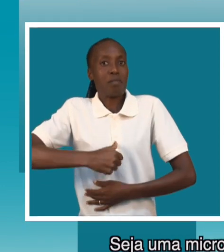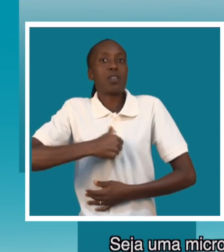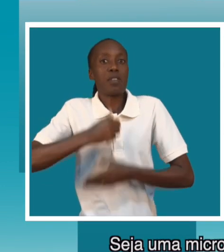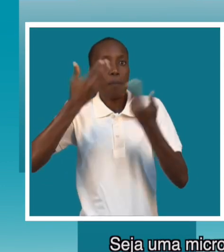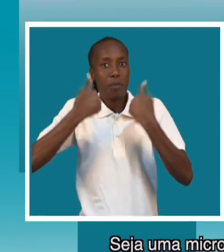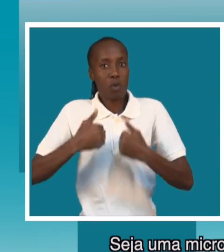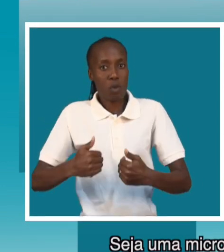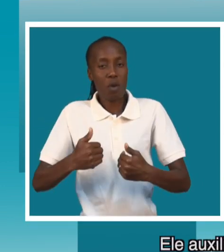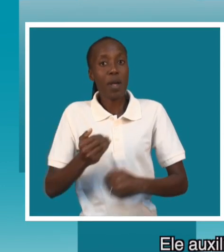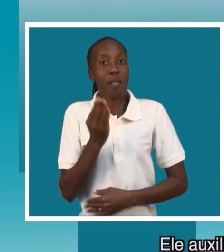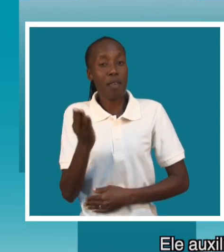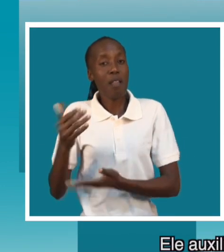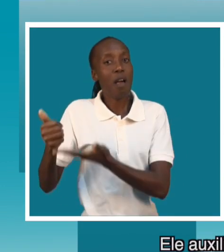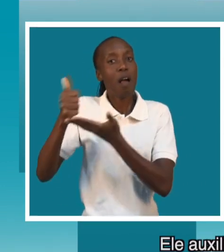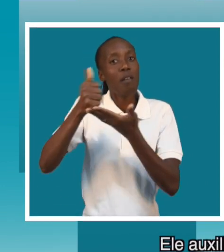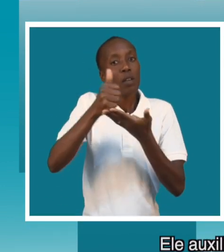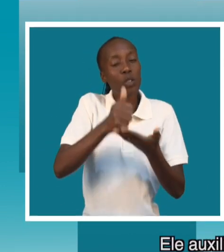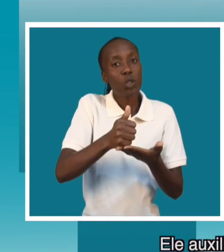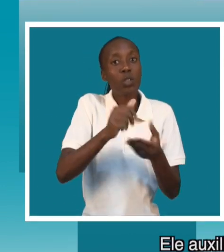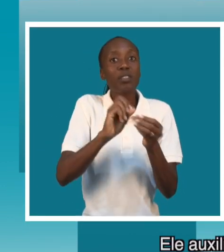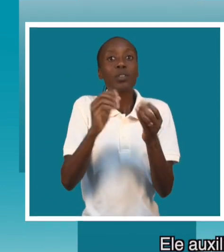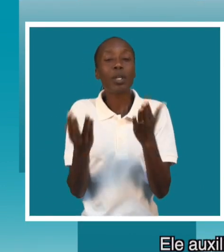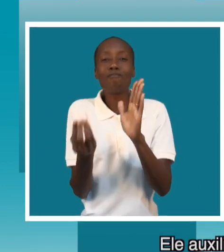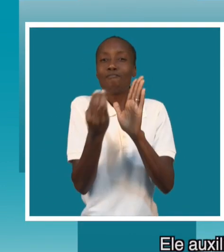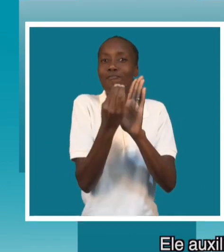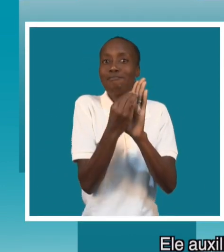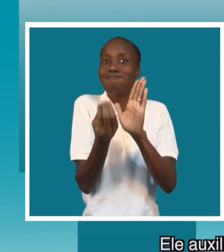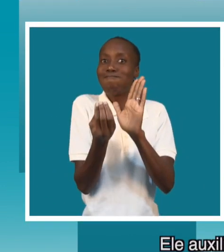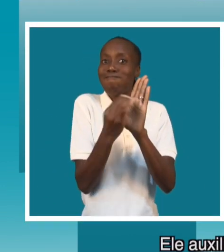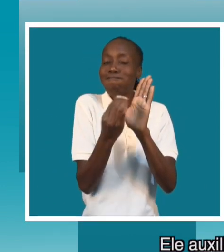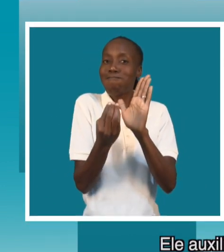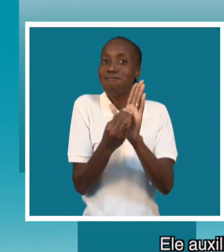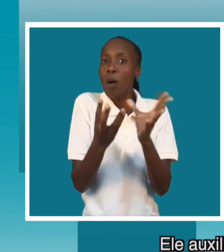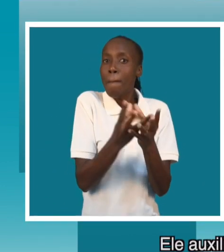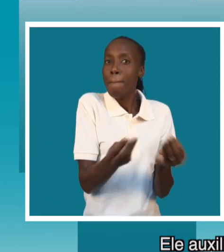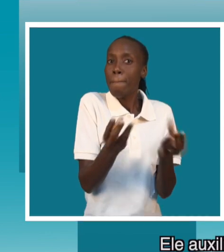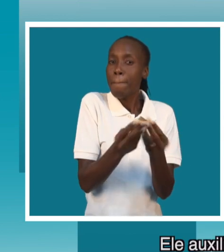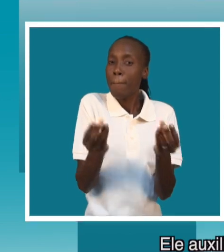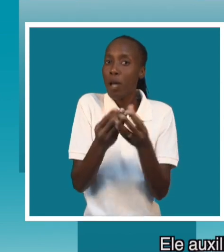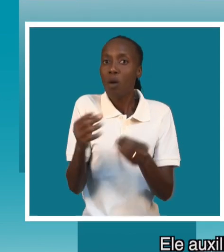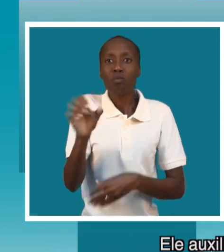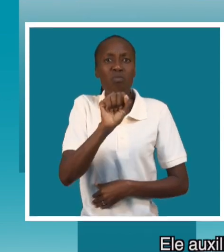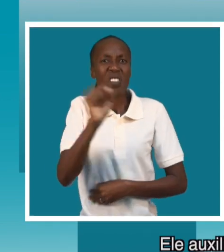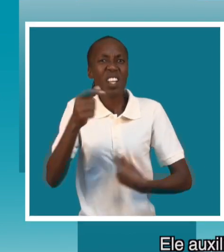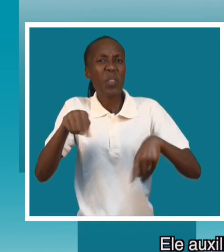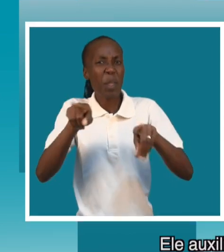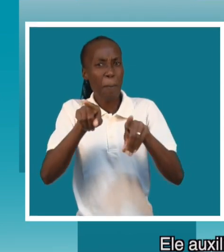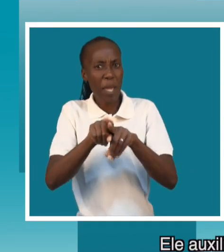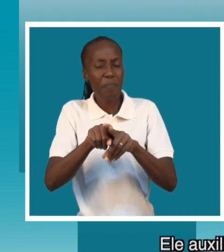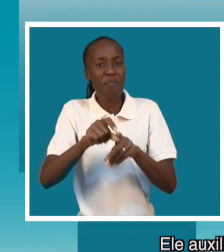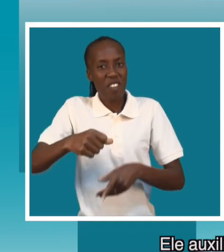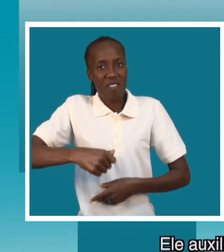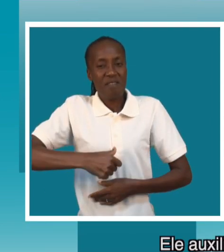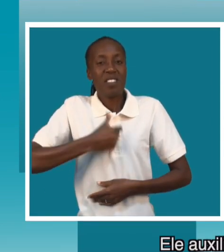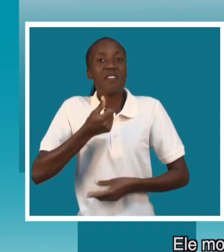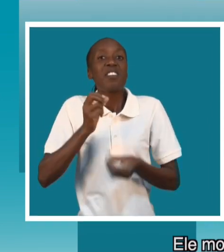negócio informal. Ele auxilia no registro de mercadorias de estoque e também na tomada de decisão. Ele